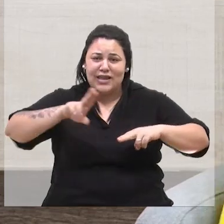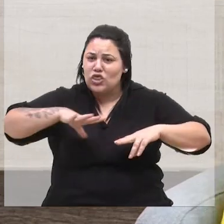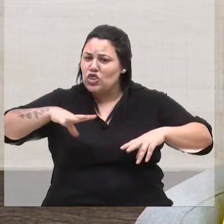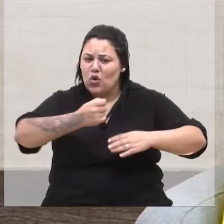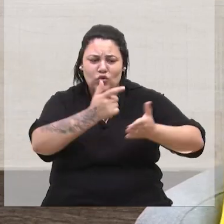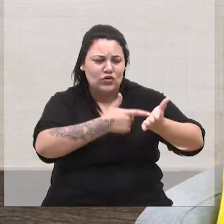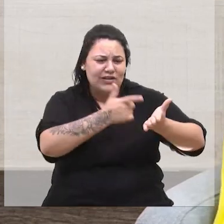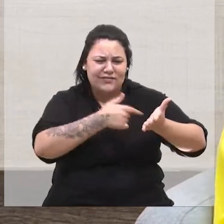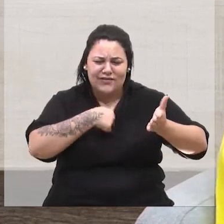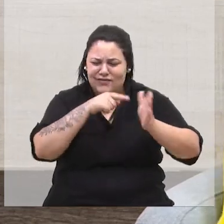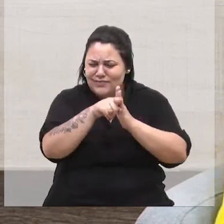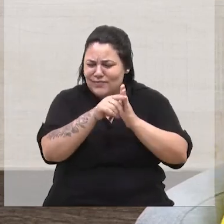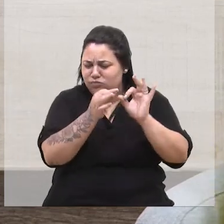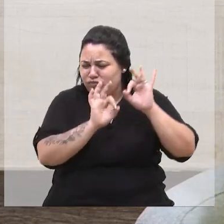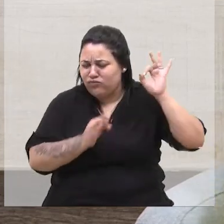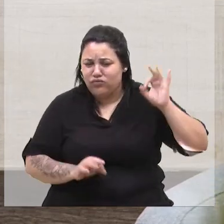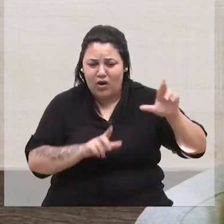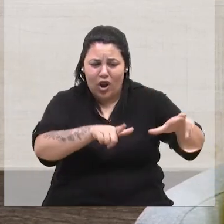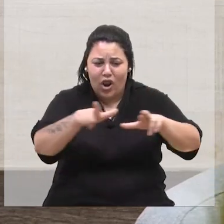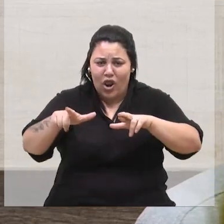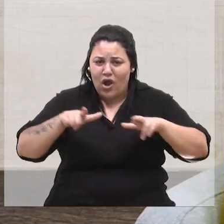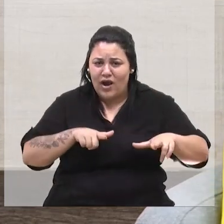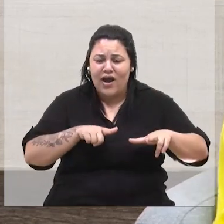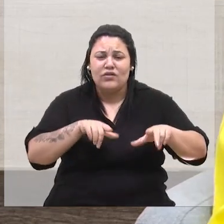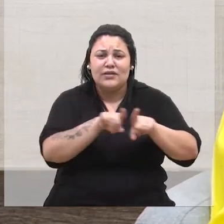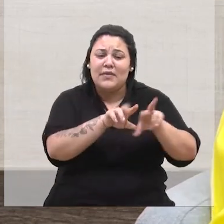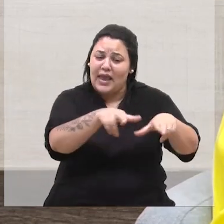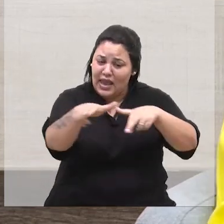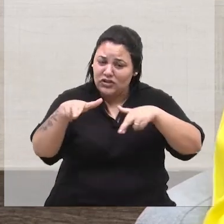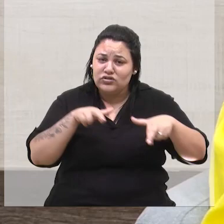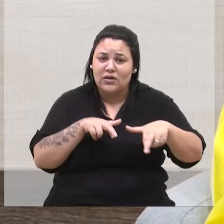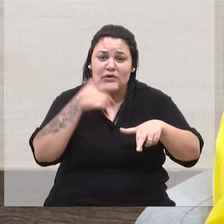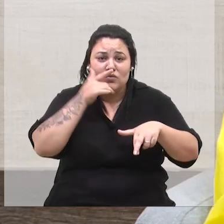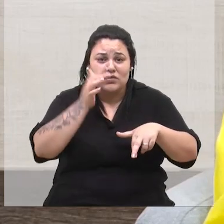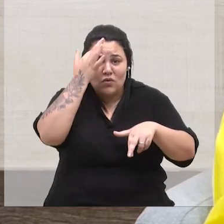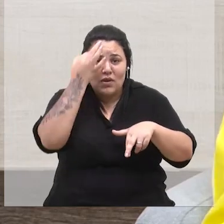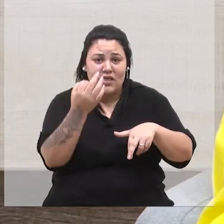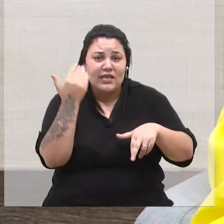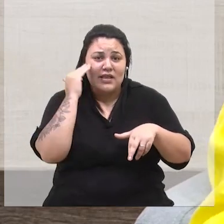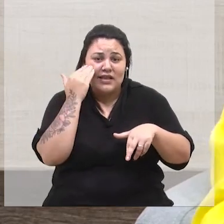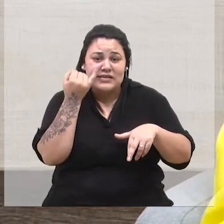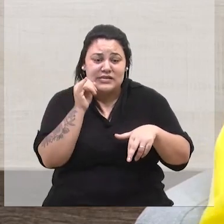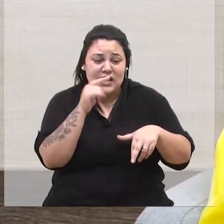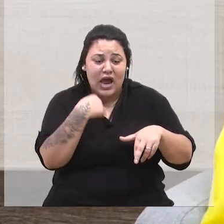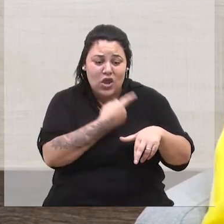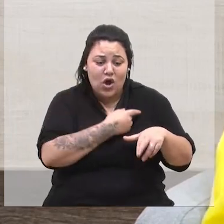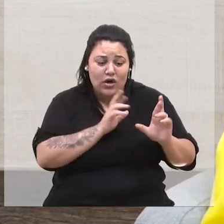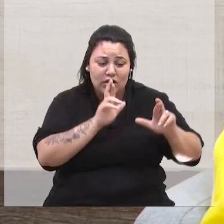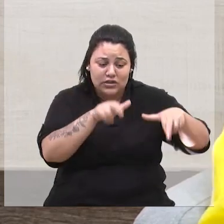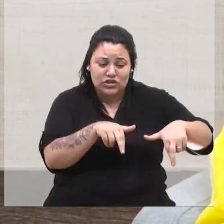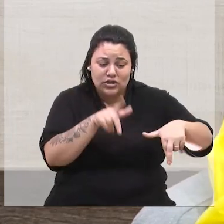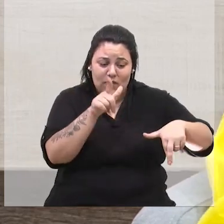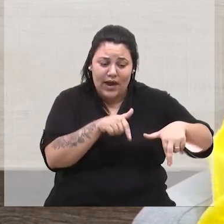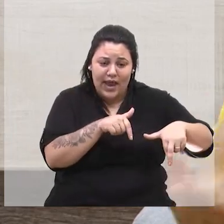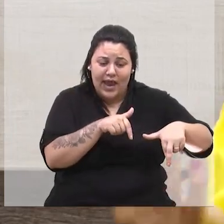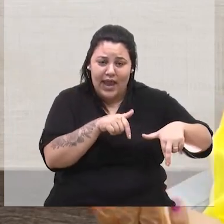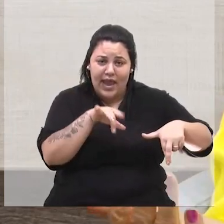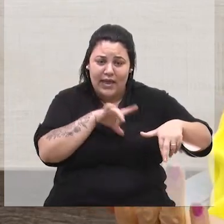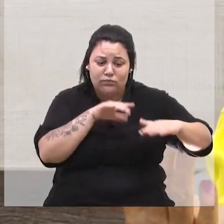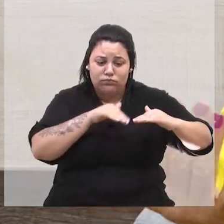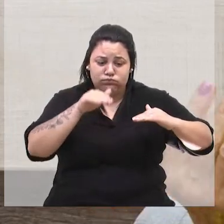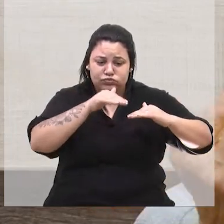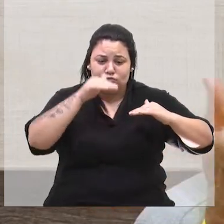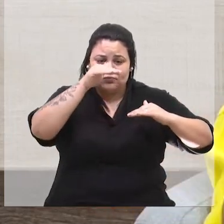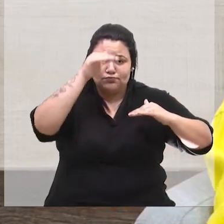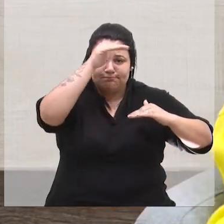obras possíveis de pesquisa local e regional para entender se nossa região, de fato, ela é